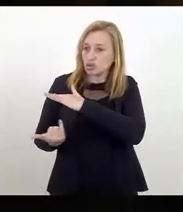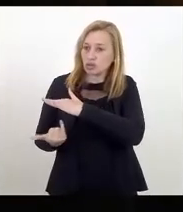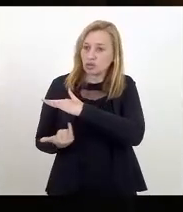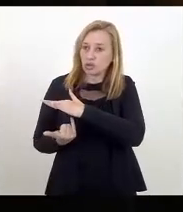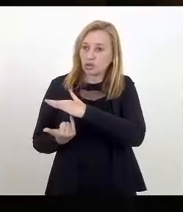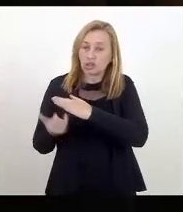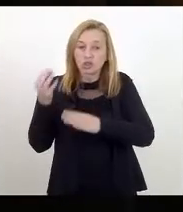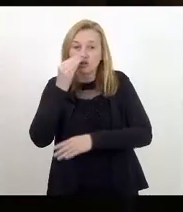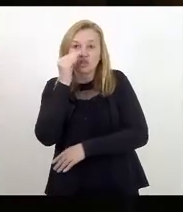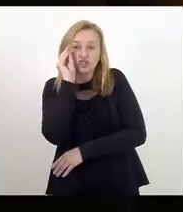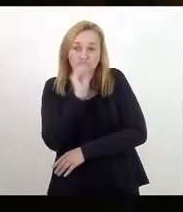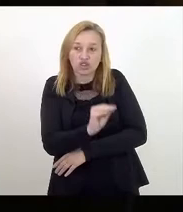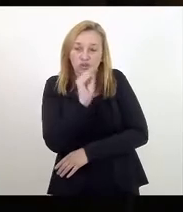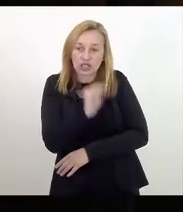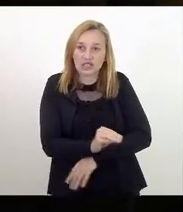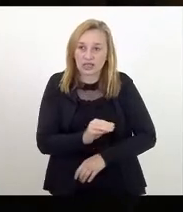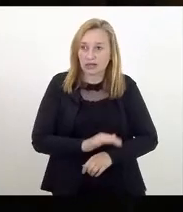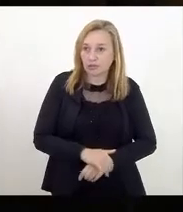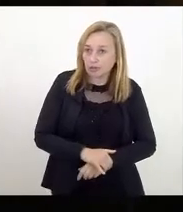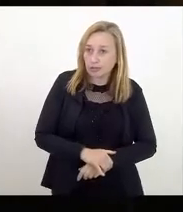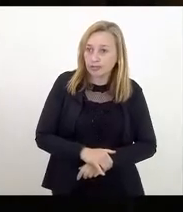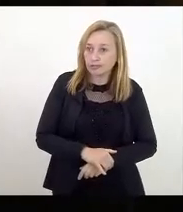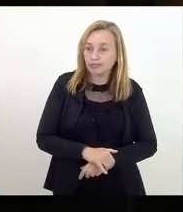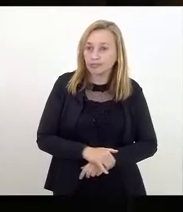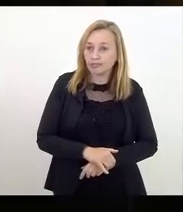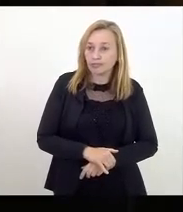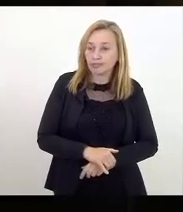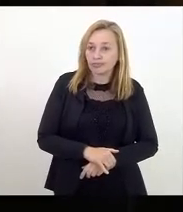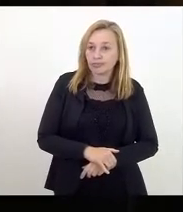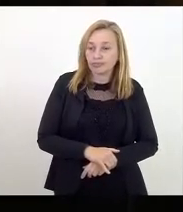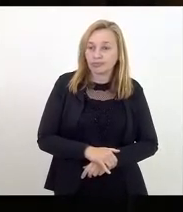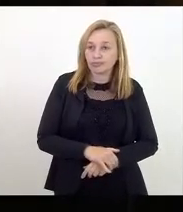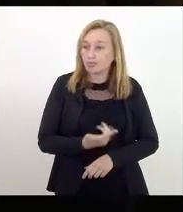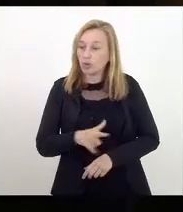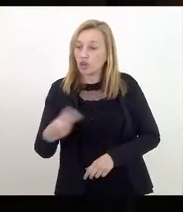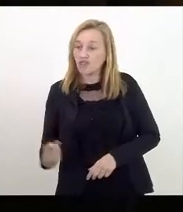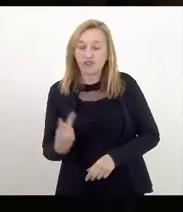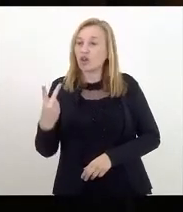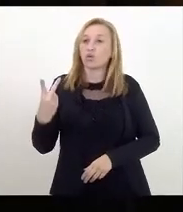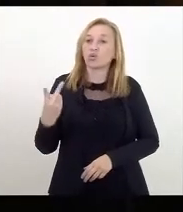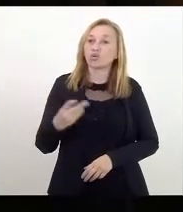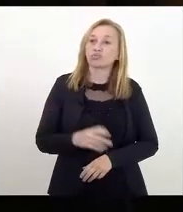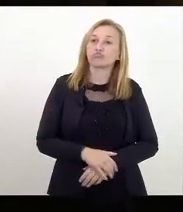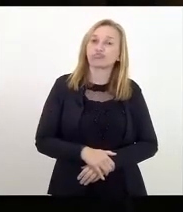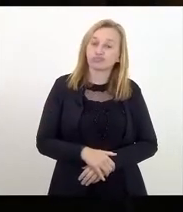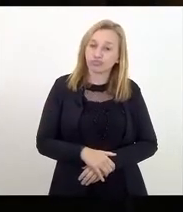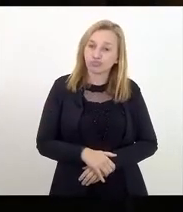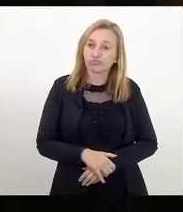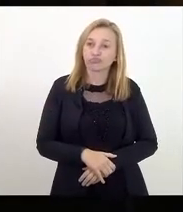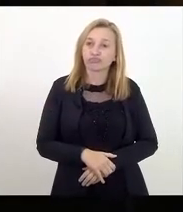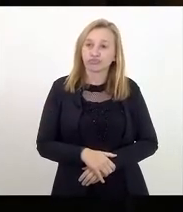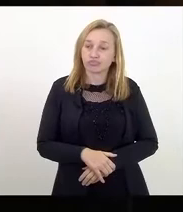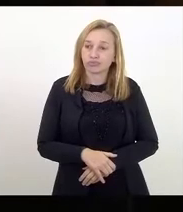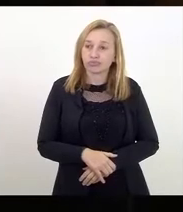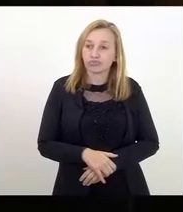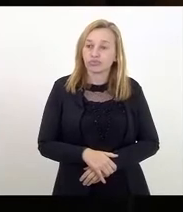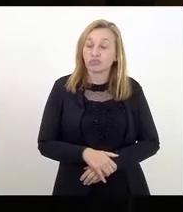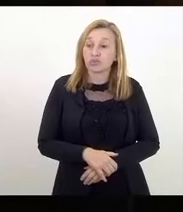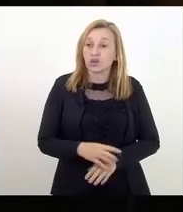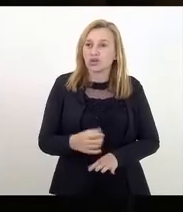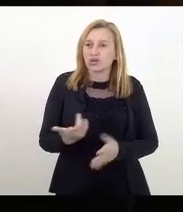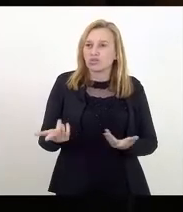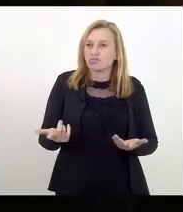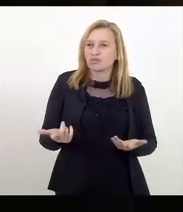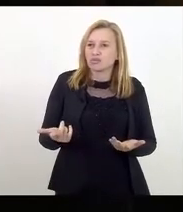desqualificadas, estão sendo subvalorizadas, estão sendo vilipendiadas por uma lógica